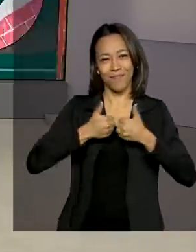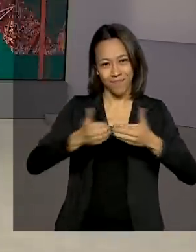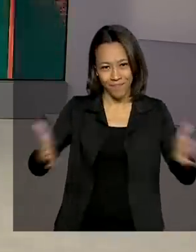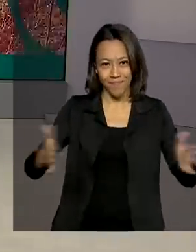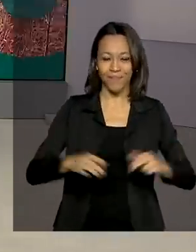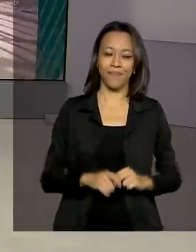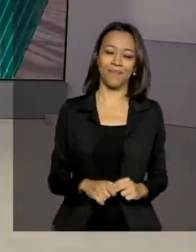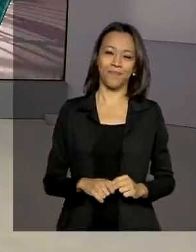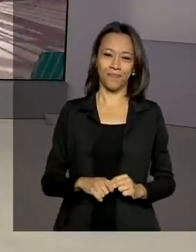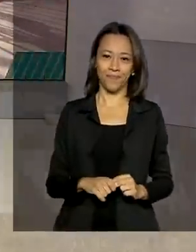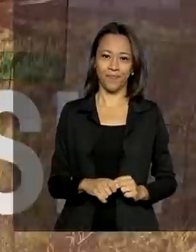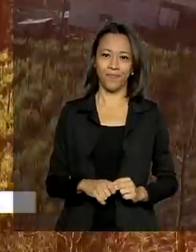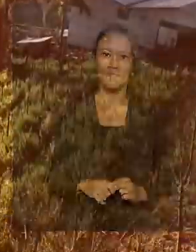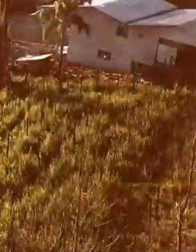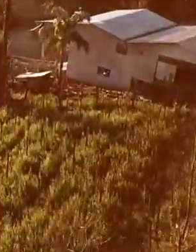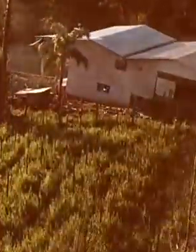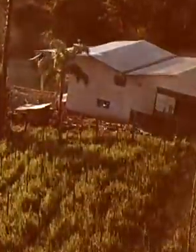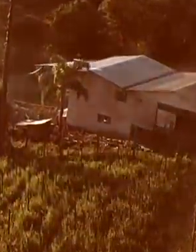começa agora.